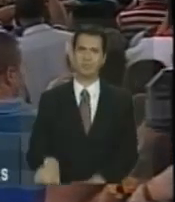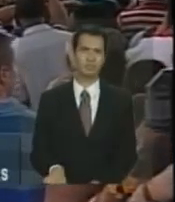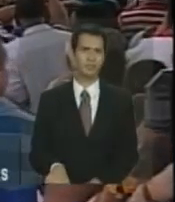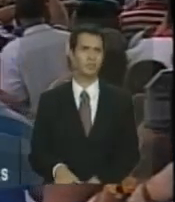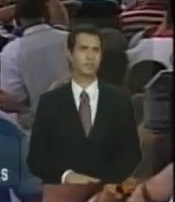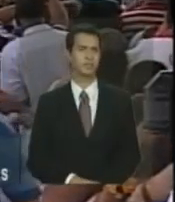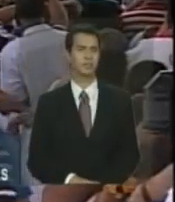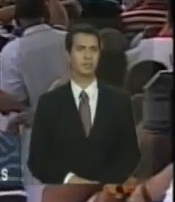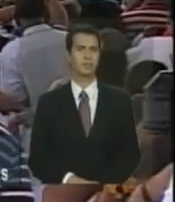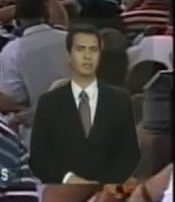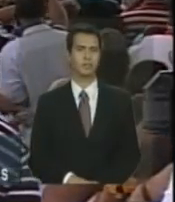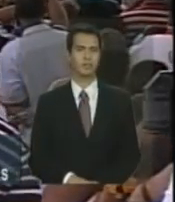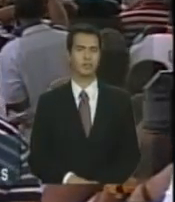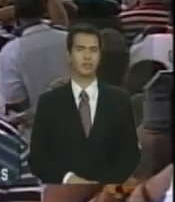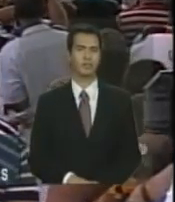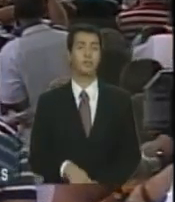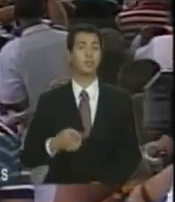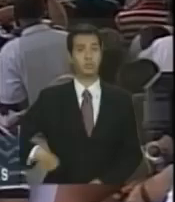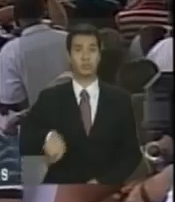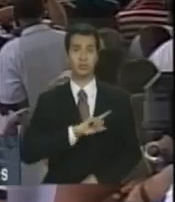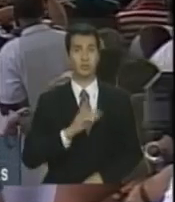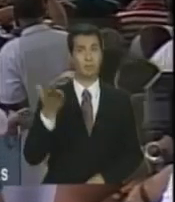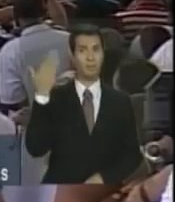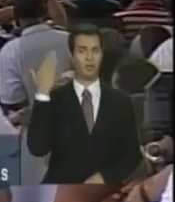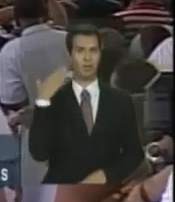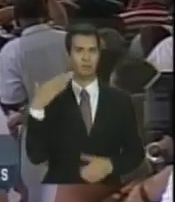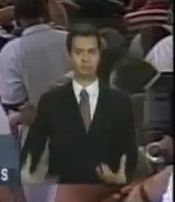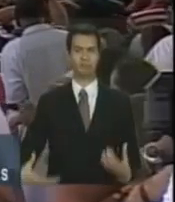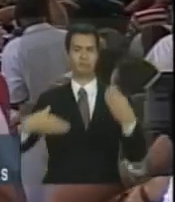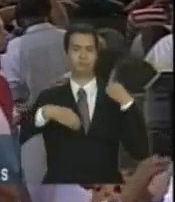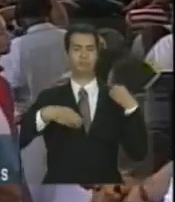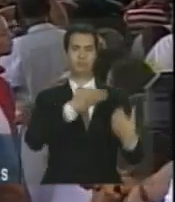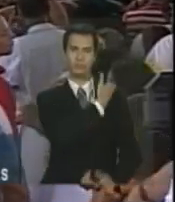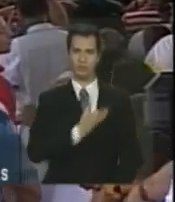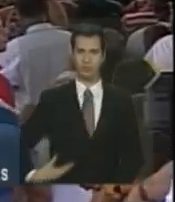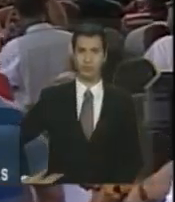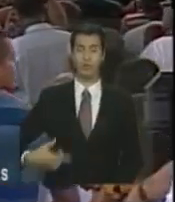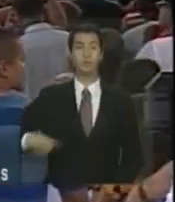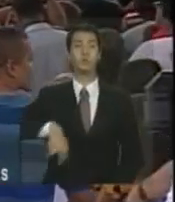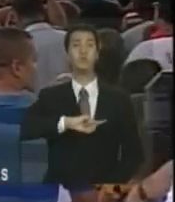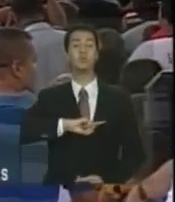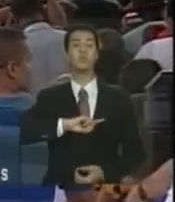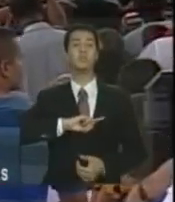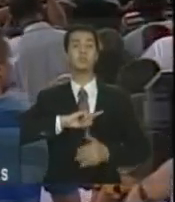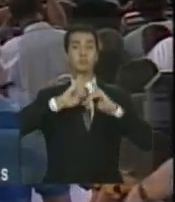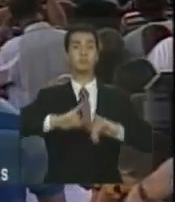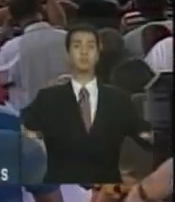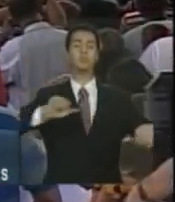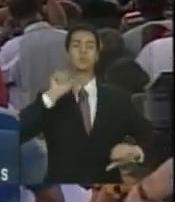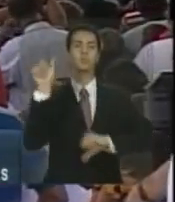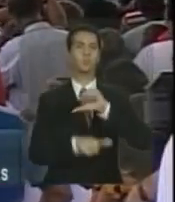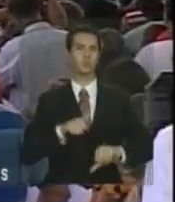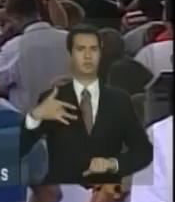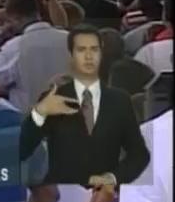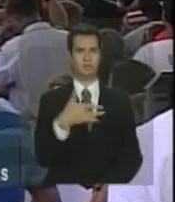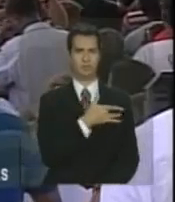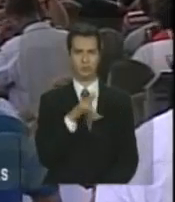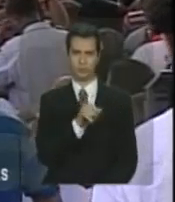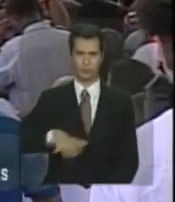Nós assumimos um governo em 2007 e lançamos modificações na saúde